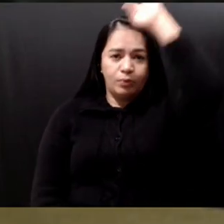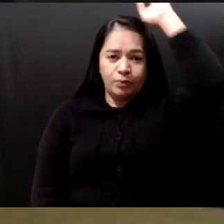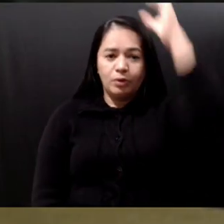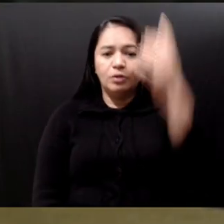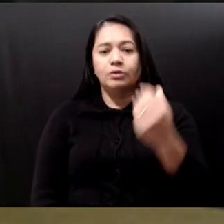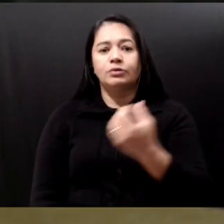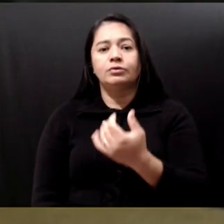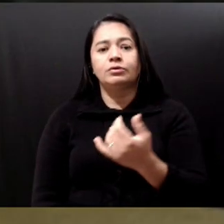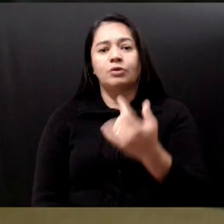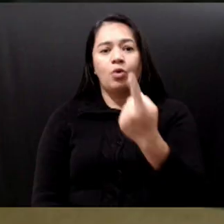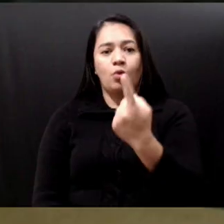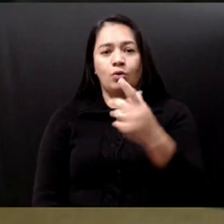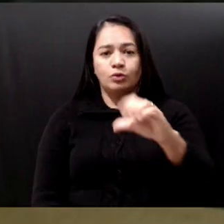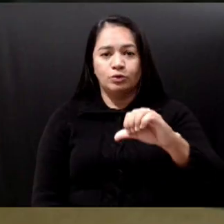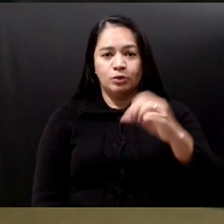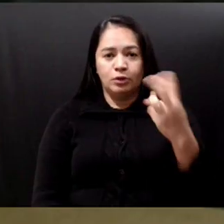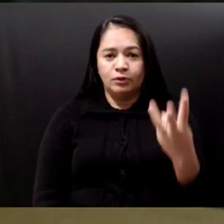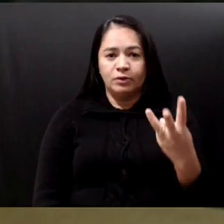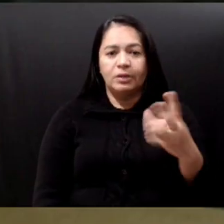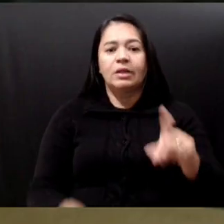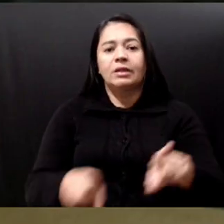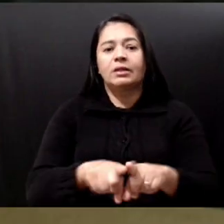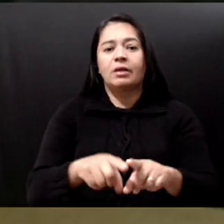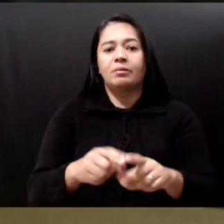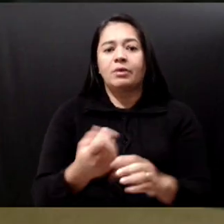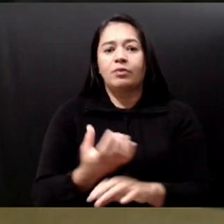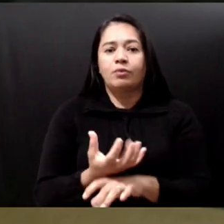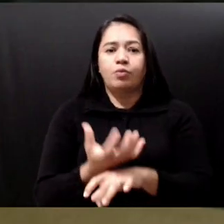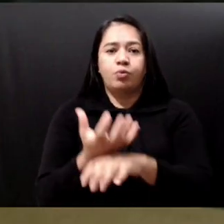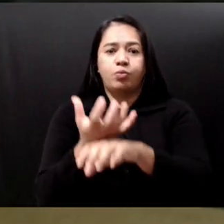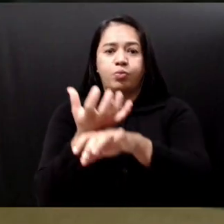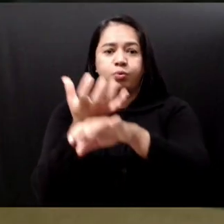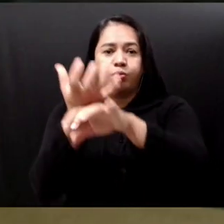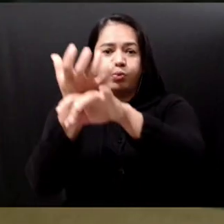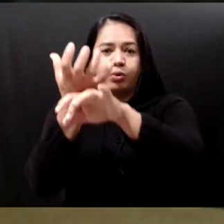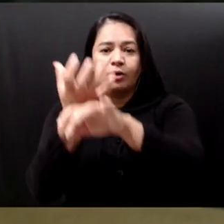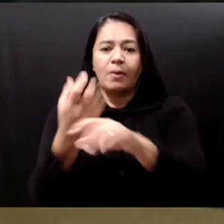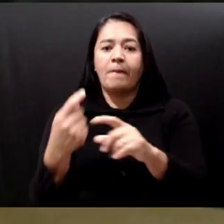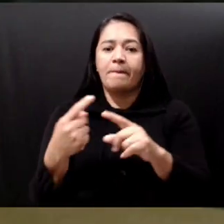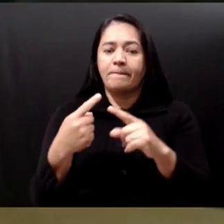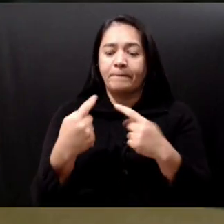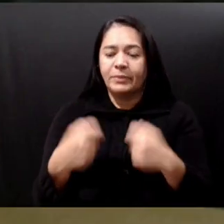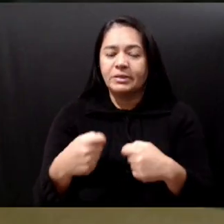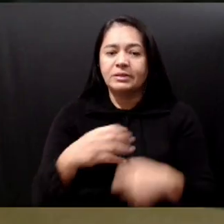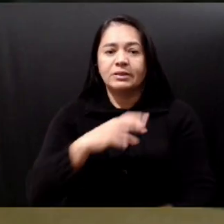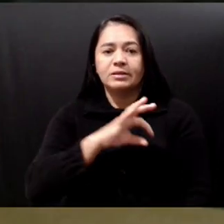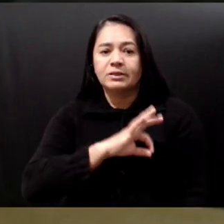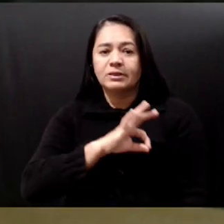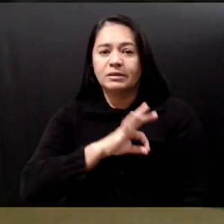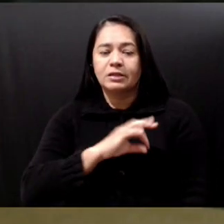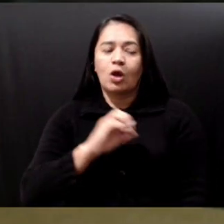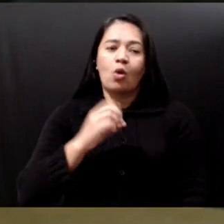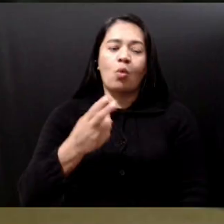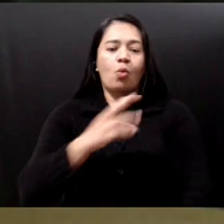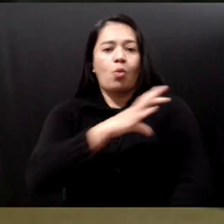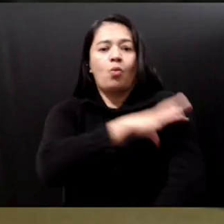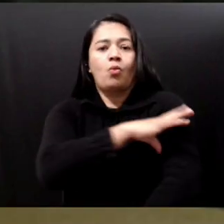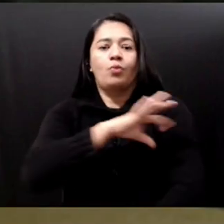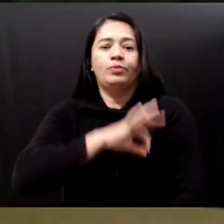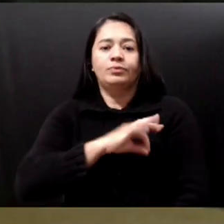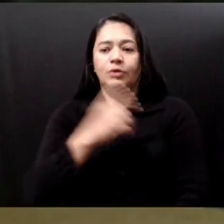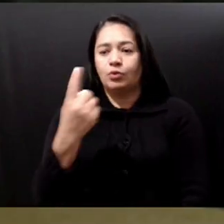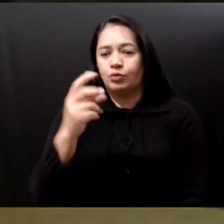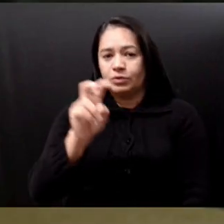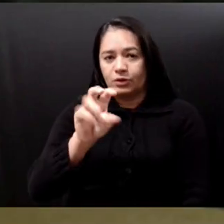situação de soltura de balões, devem ser comunicadas à Polícia Militar pelo 190 ou à Guarda Municipal pelo 153. A recomendação